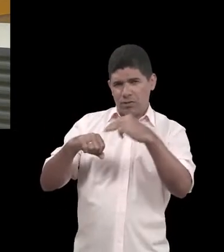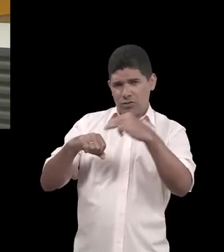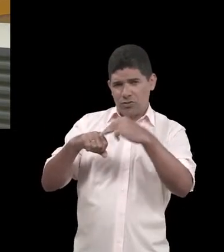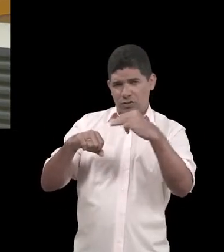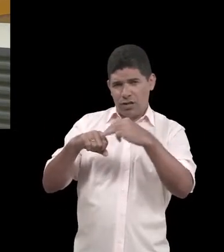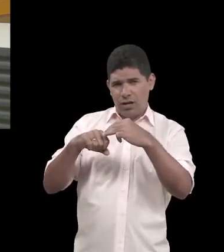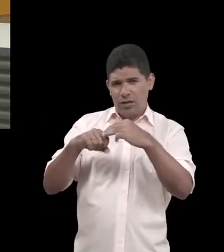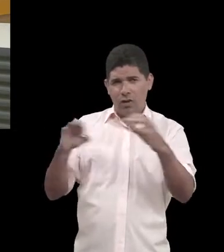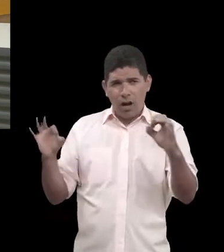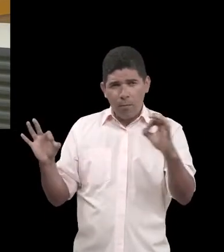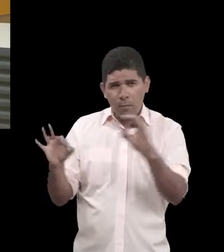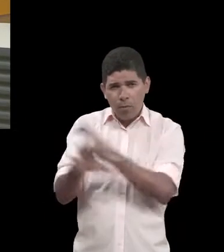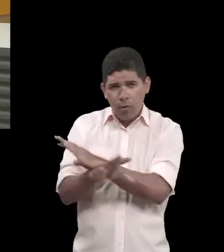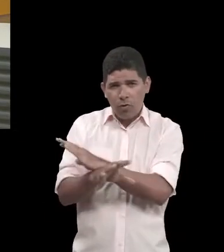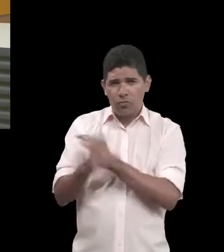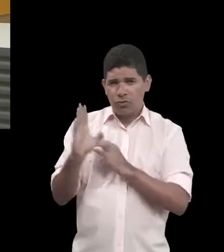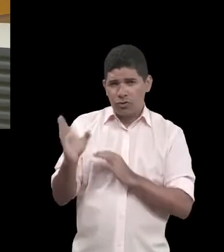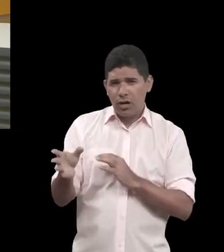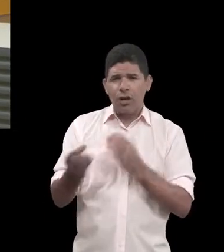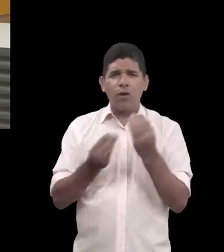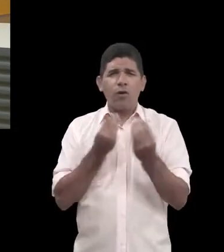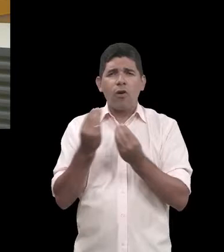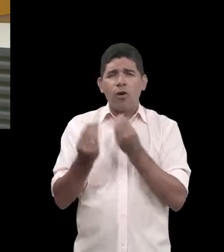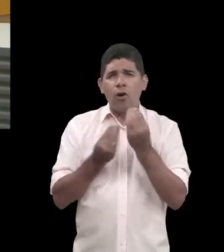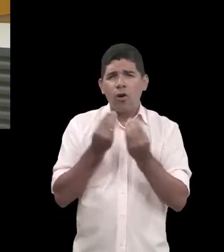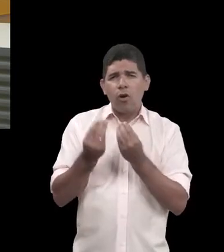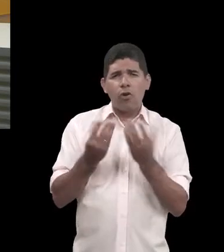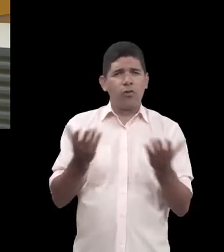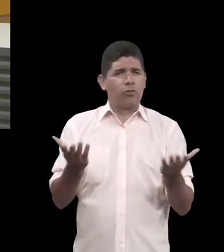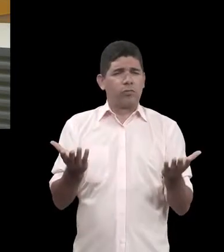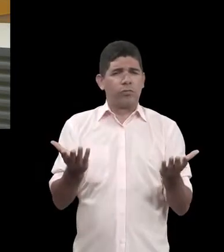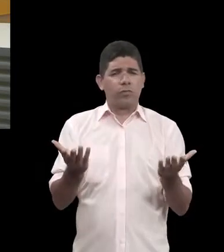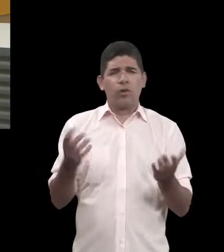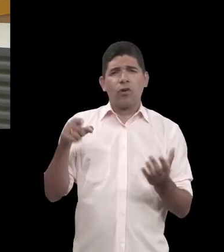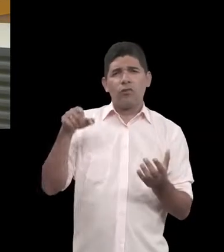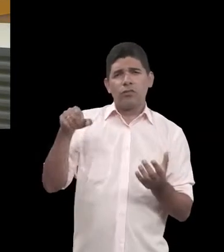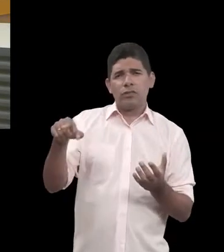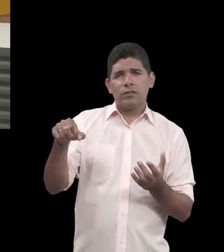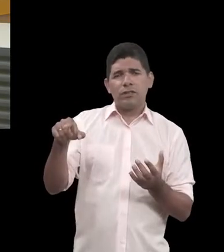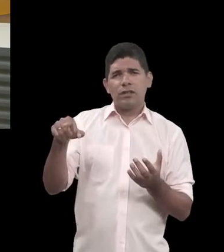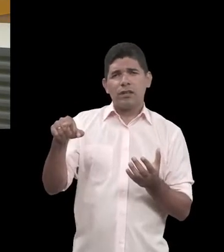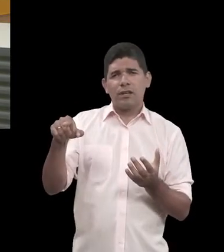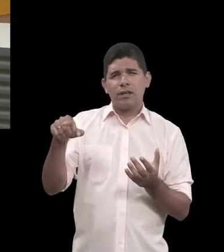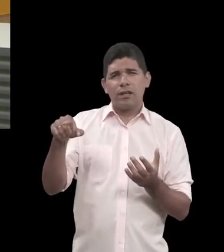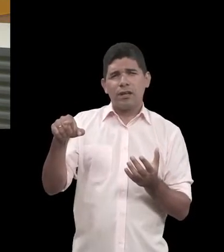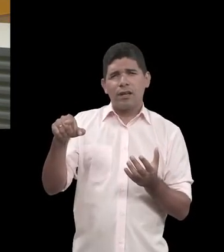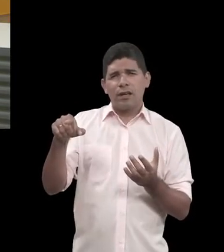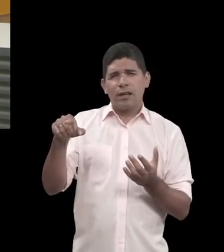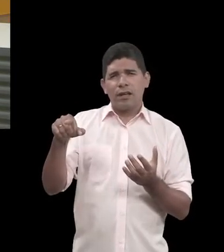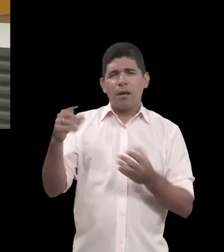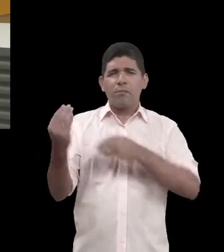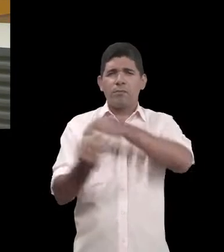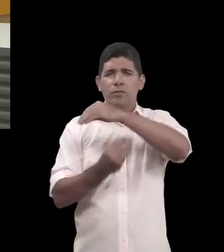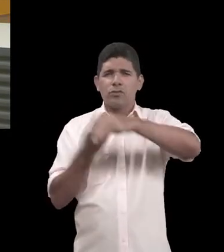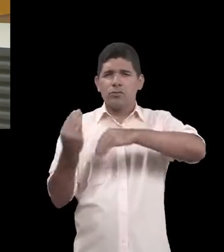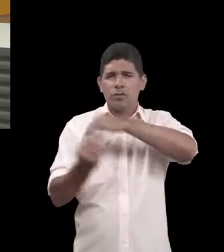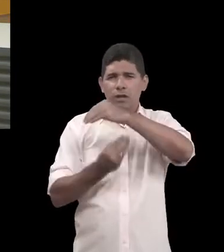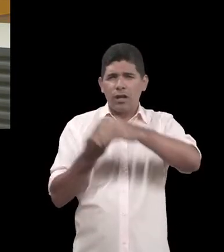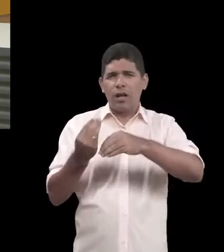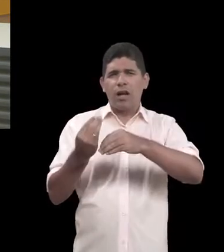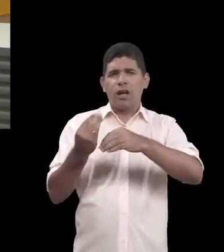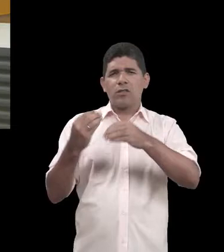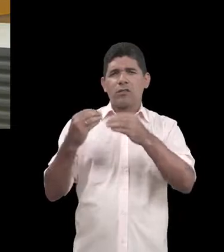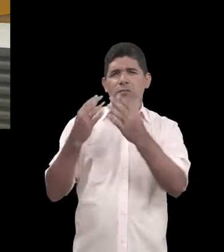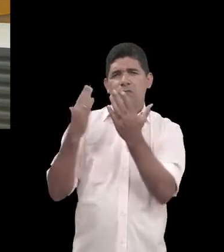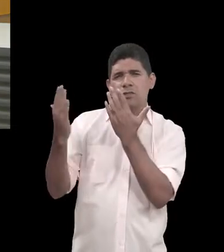o mestrado, né? E como é que fica essa parte, digamos assim, esse ensino híbrido da letras, libras, a psicologia